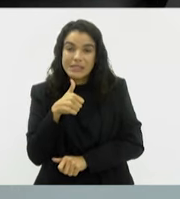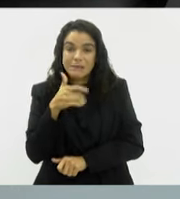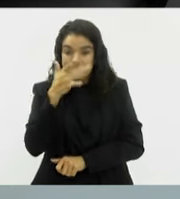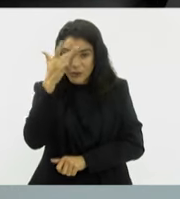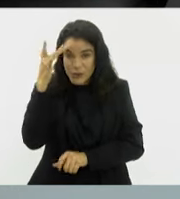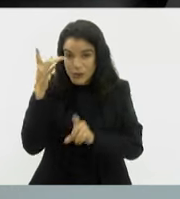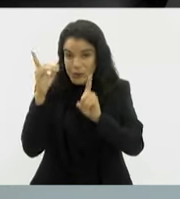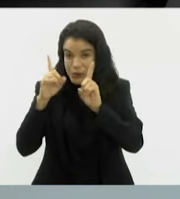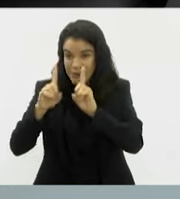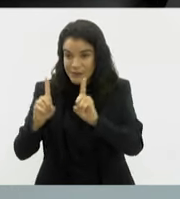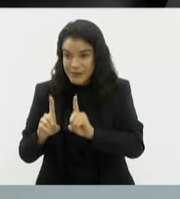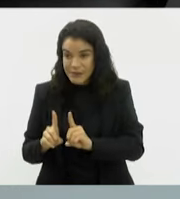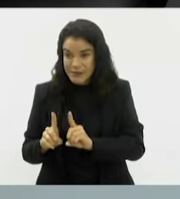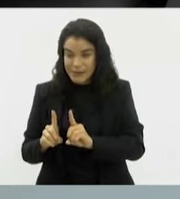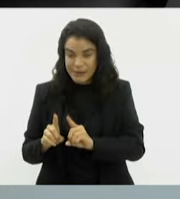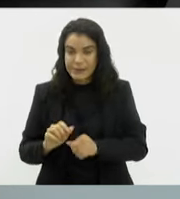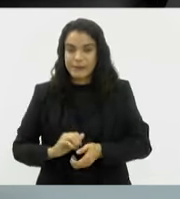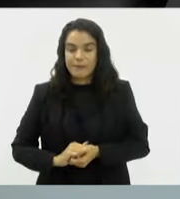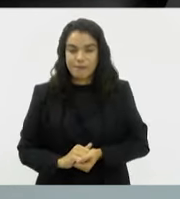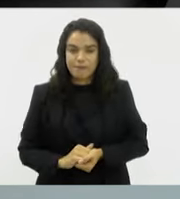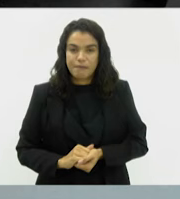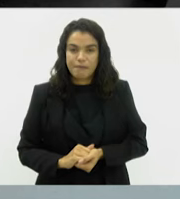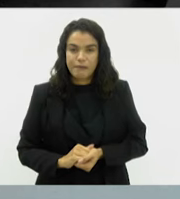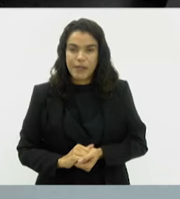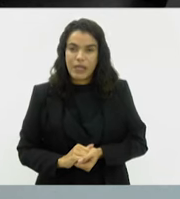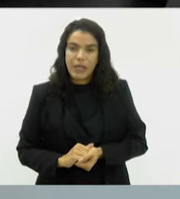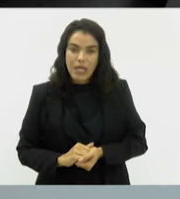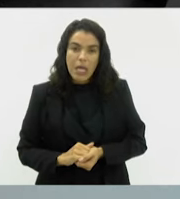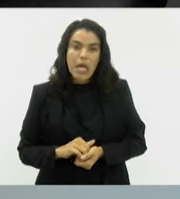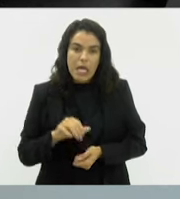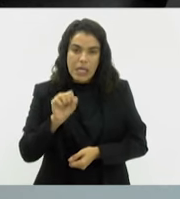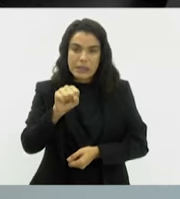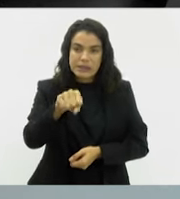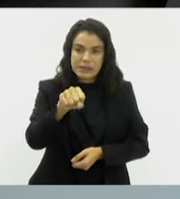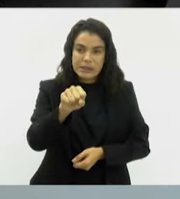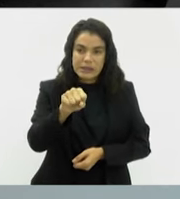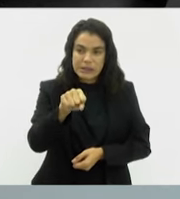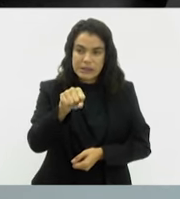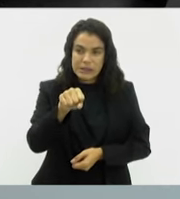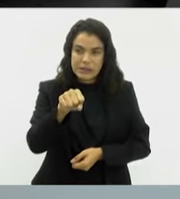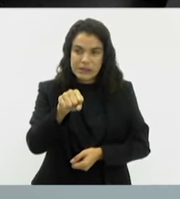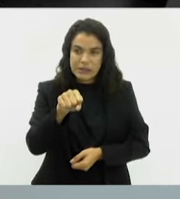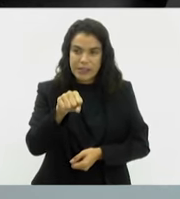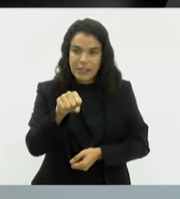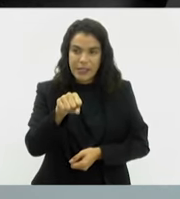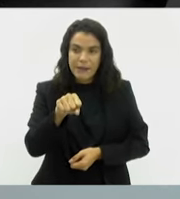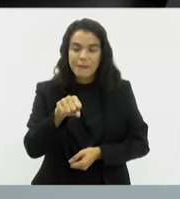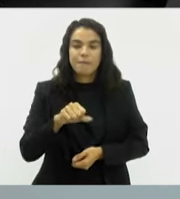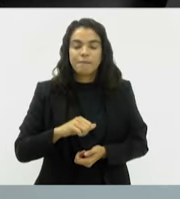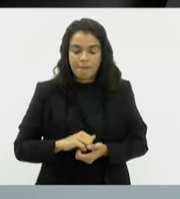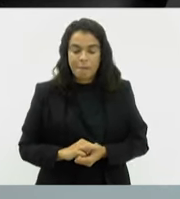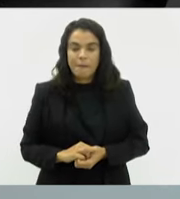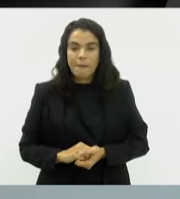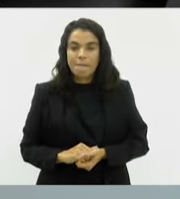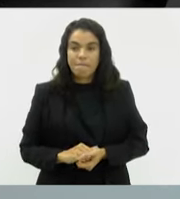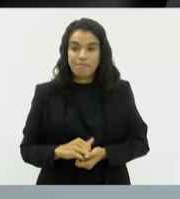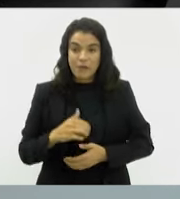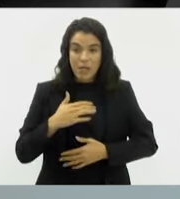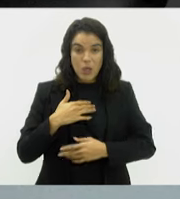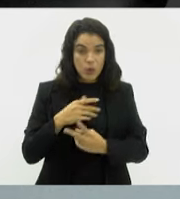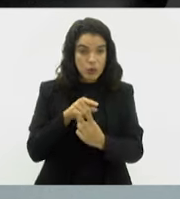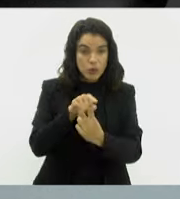Ela está tratando de mães especiais. Então, numa leitura política... Perfeito. Nesse aspecto, o deputado Delaroli é mais amplo, porque é pais, homens. Eu acho que